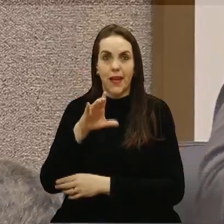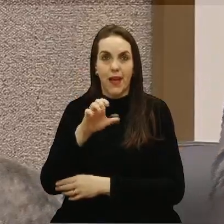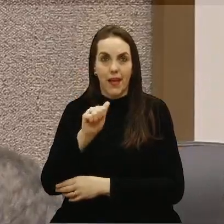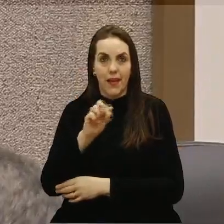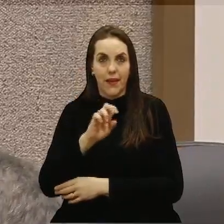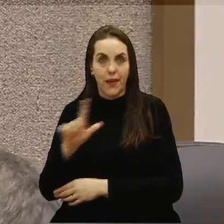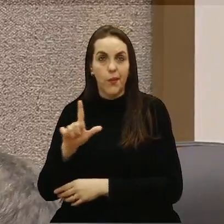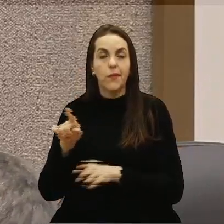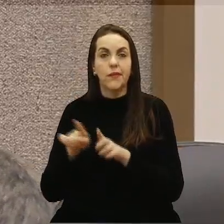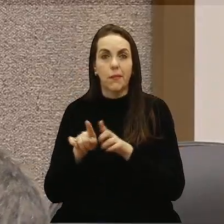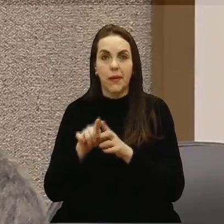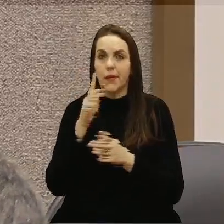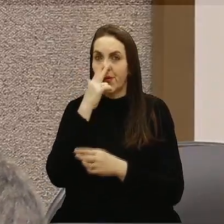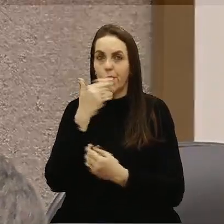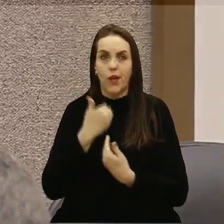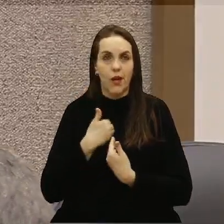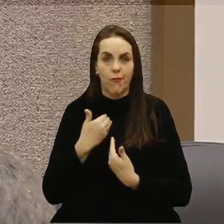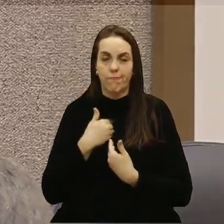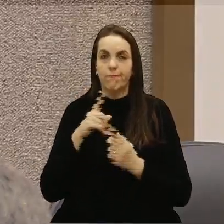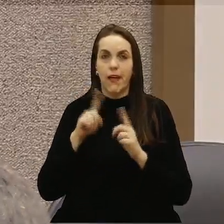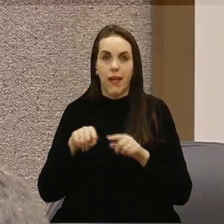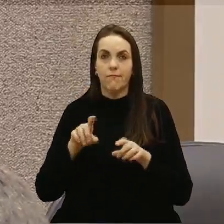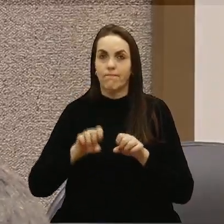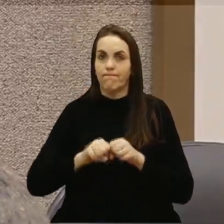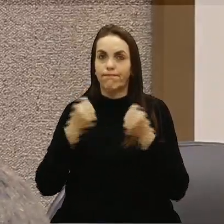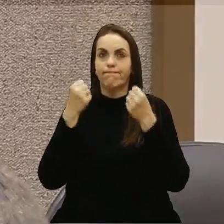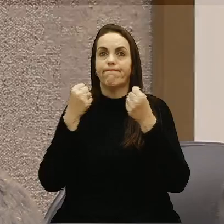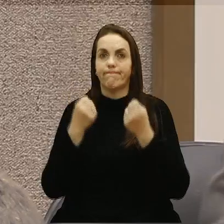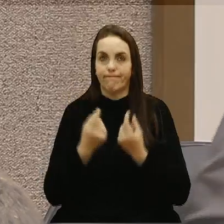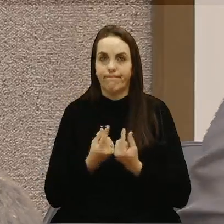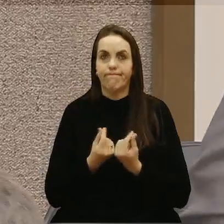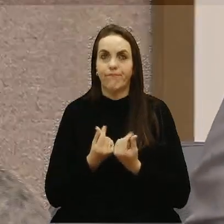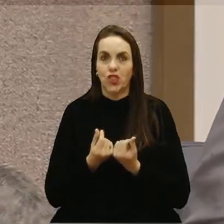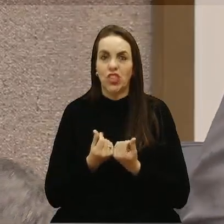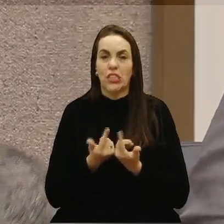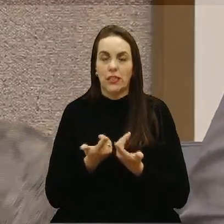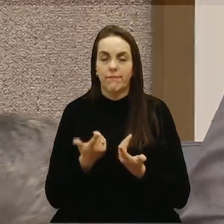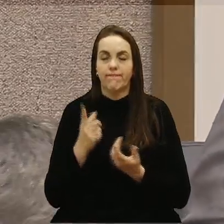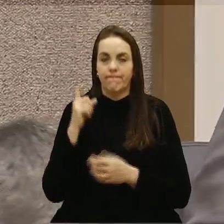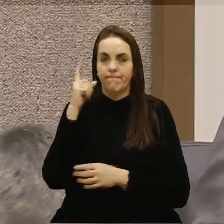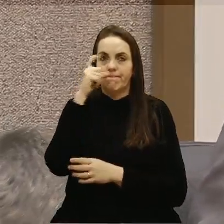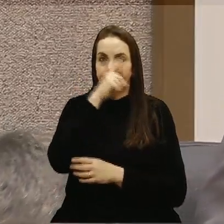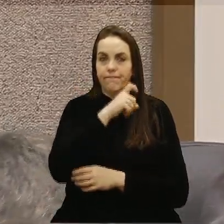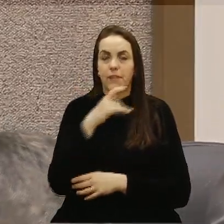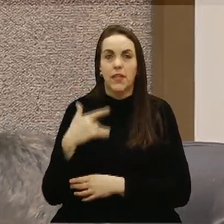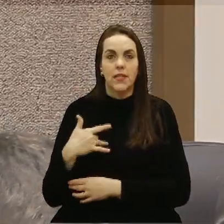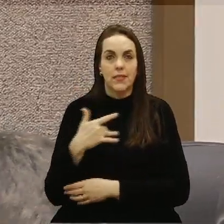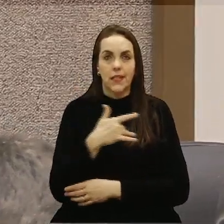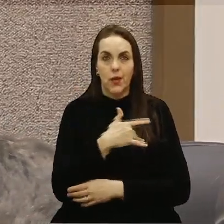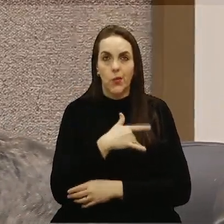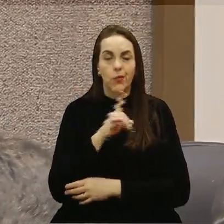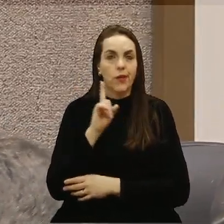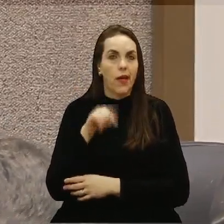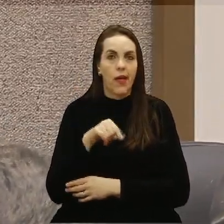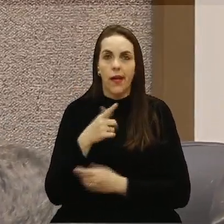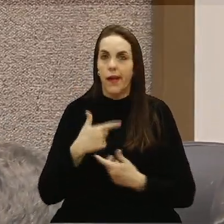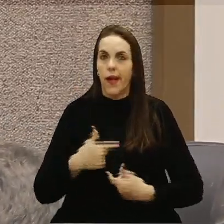eu, né? O colapso financeiro, porque a saúde é um poço sem